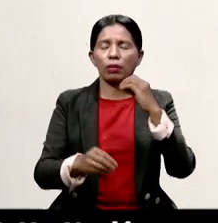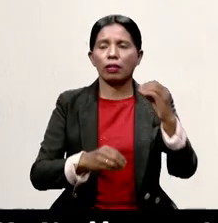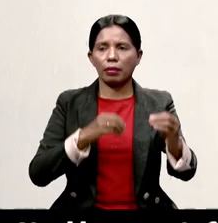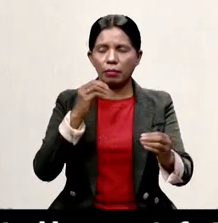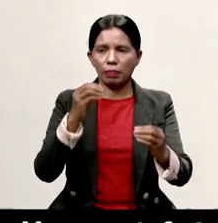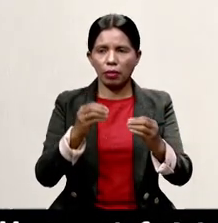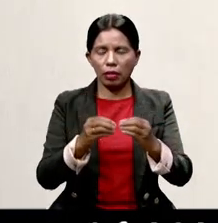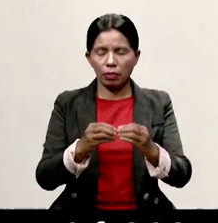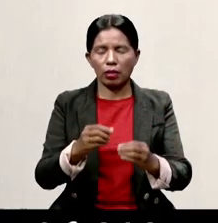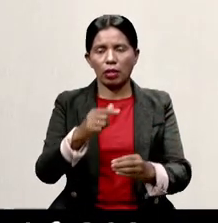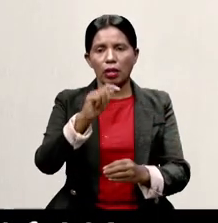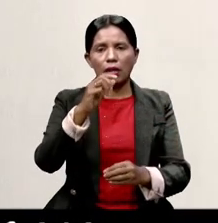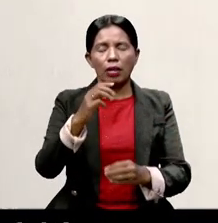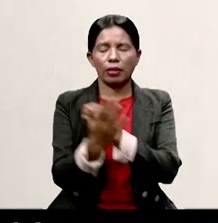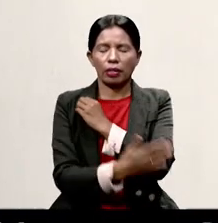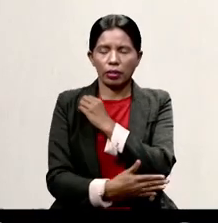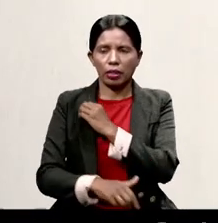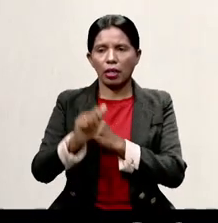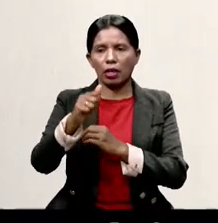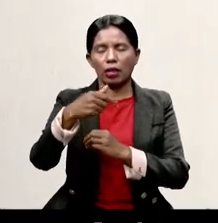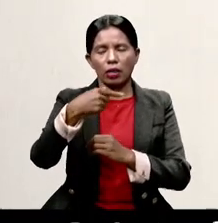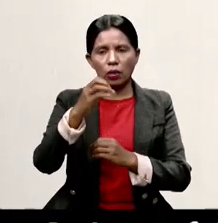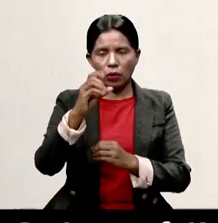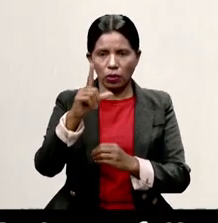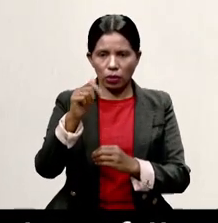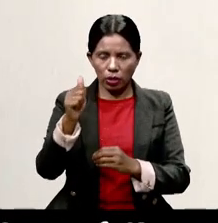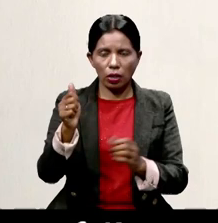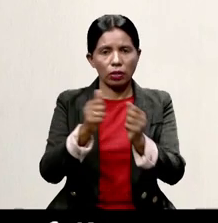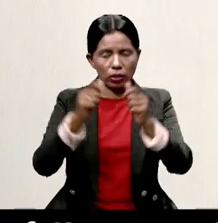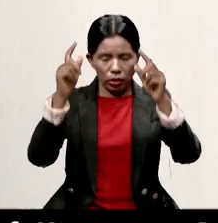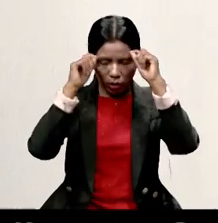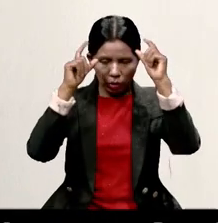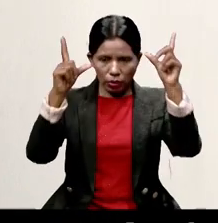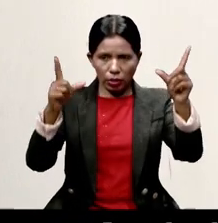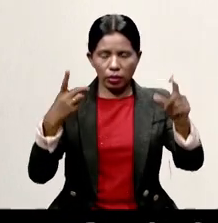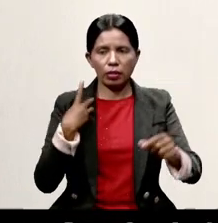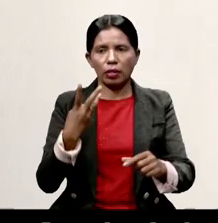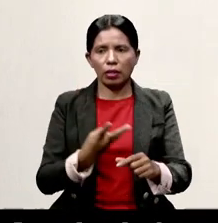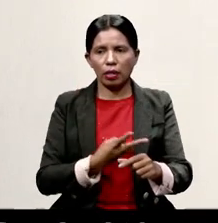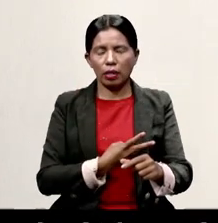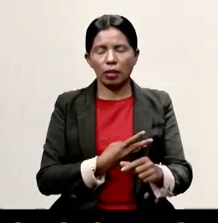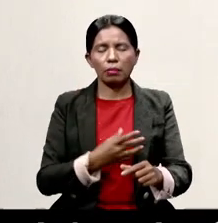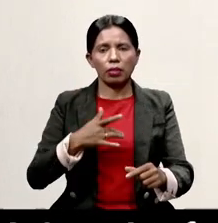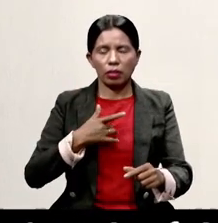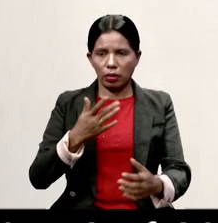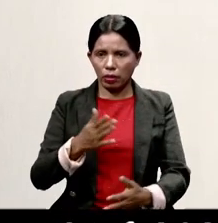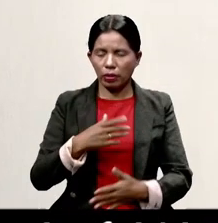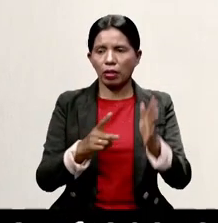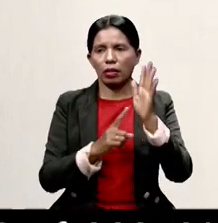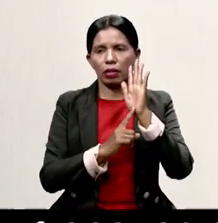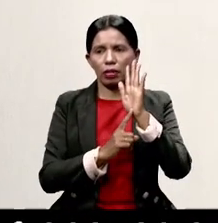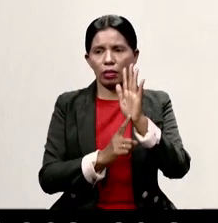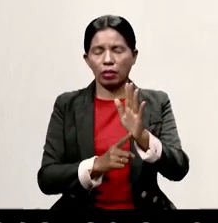entre Angola e Timor-Leste, de uma forma mais abrangente nas